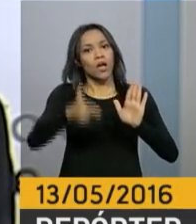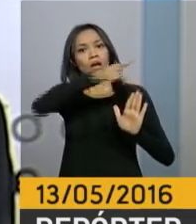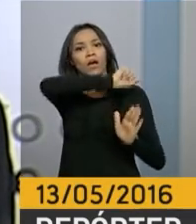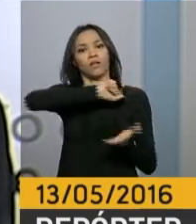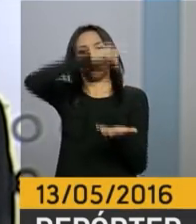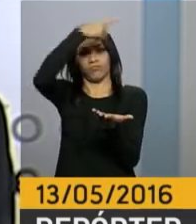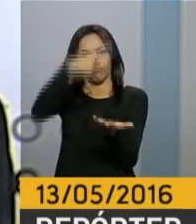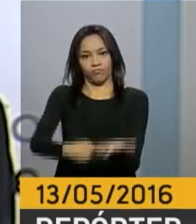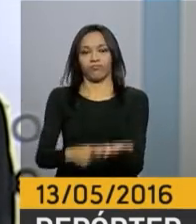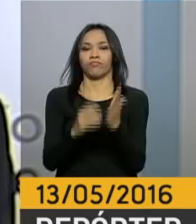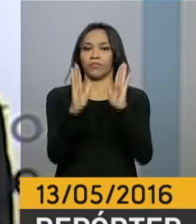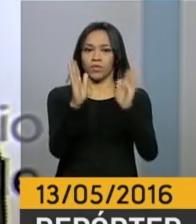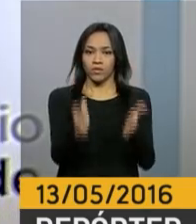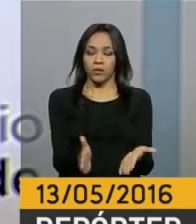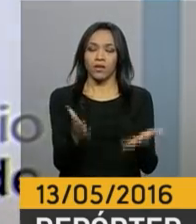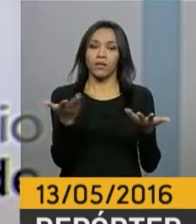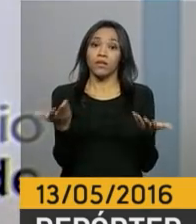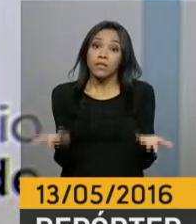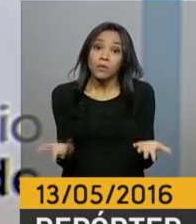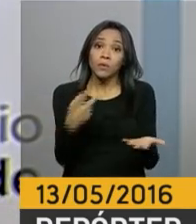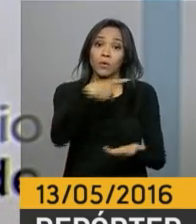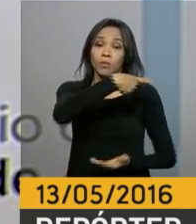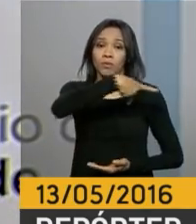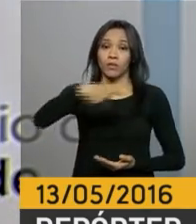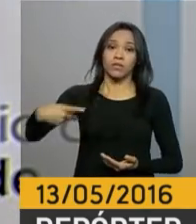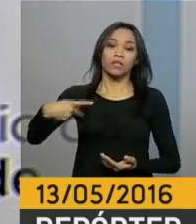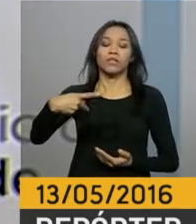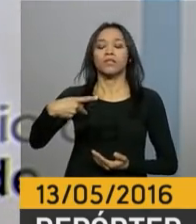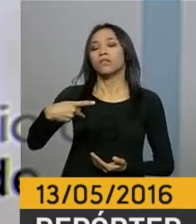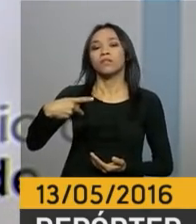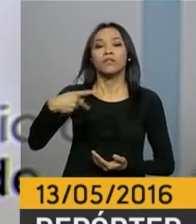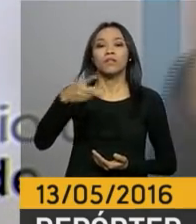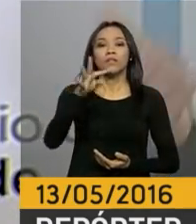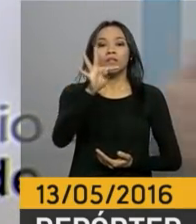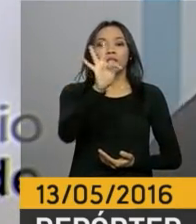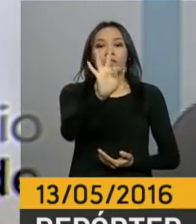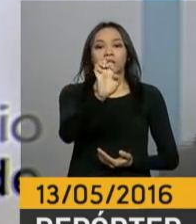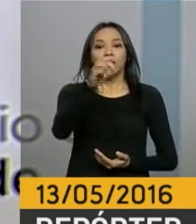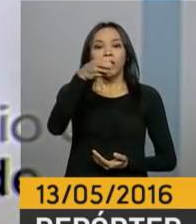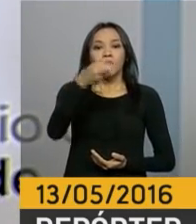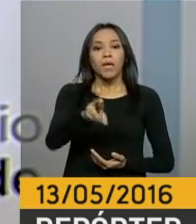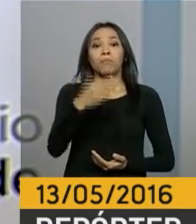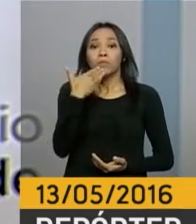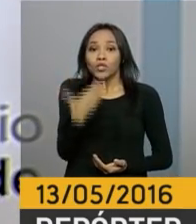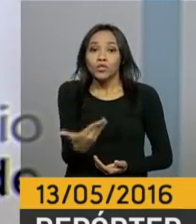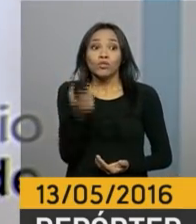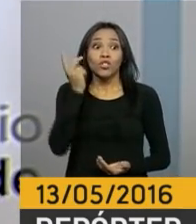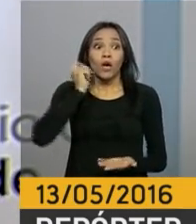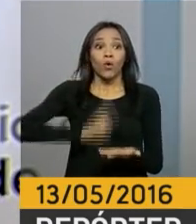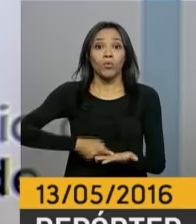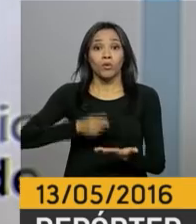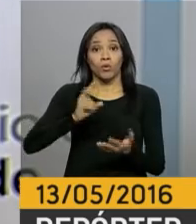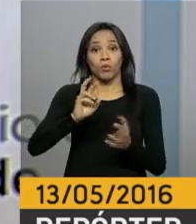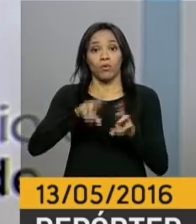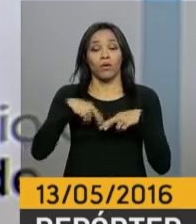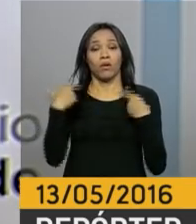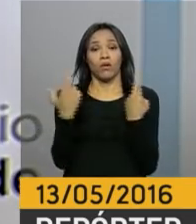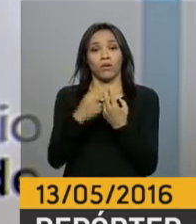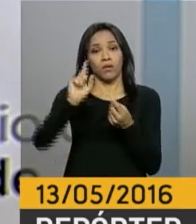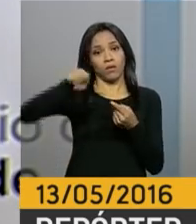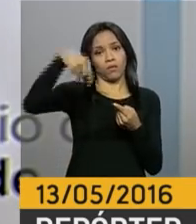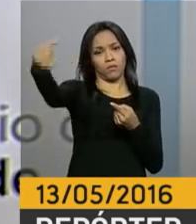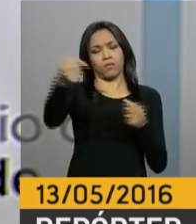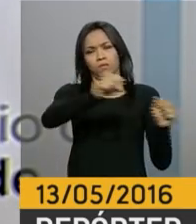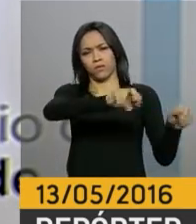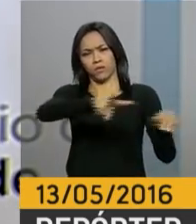o presidente Michel Temer hoje pediu a o empenho de todos e inclusive marcou uma reunião já paraa semana que vem com com todos